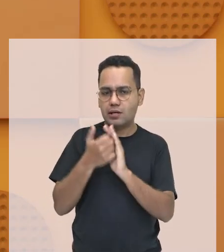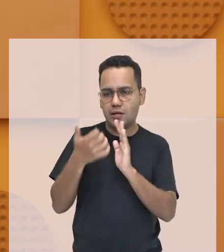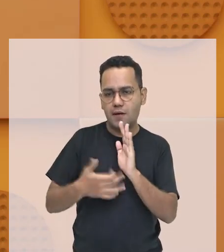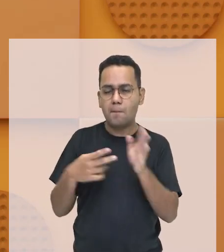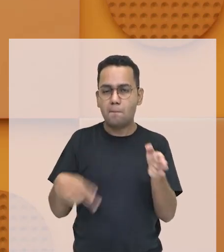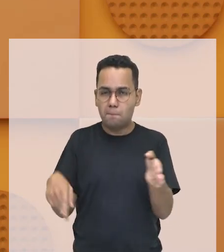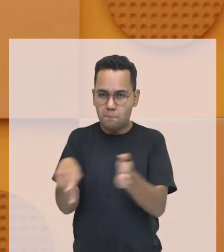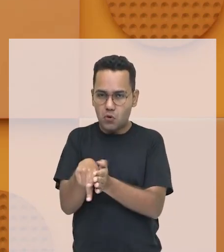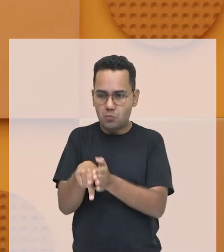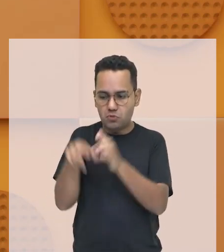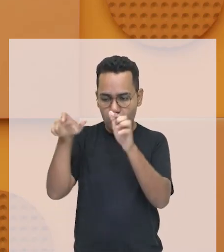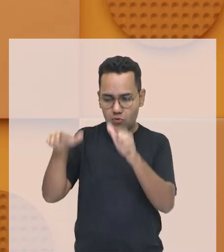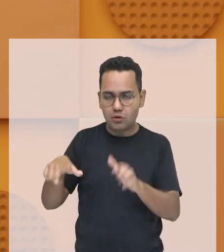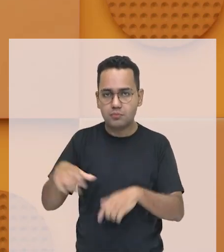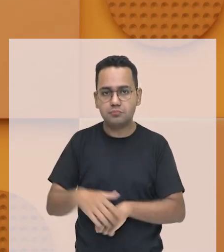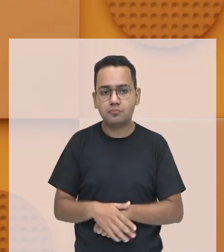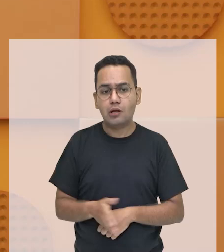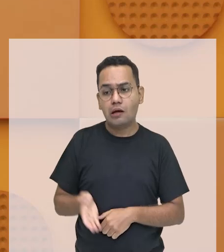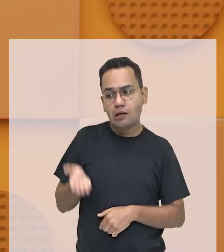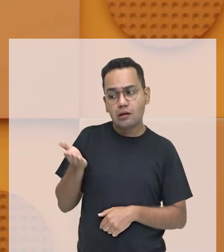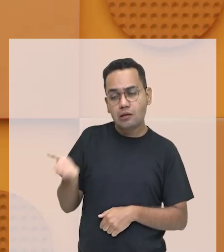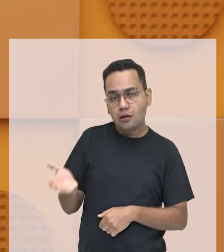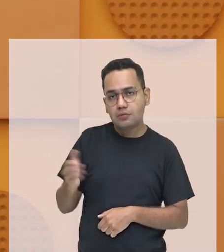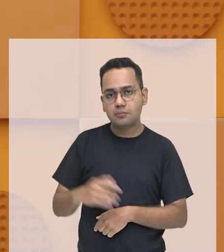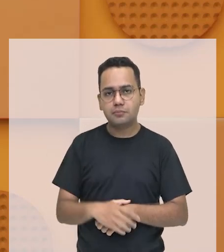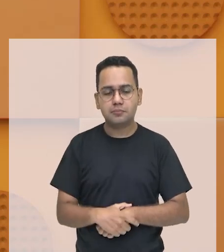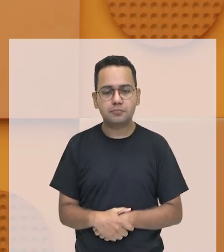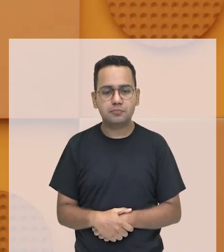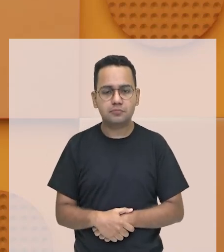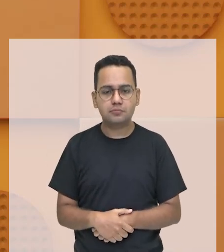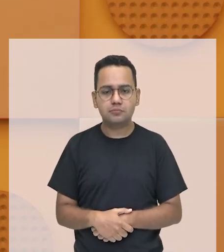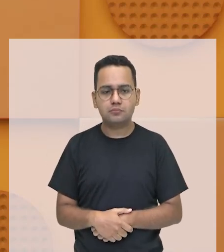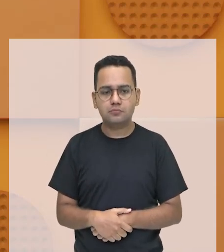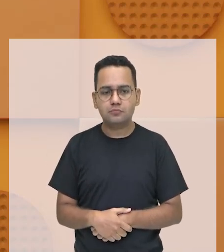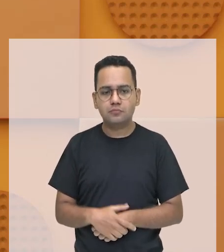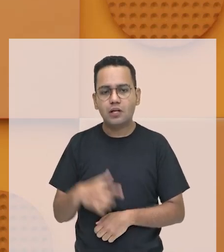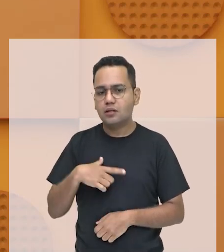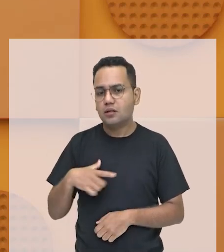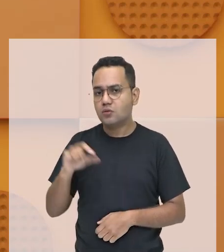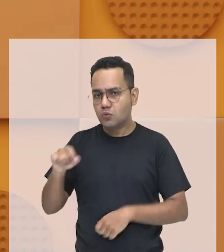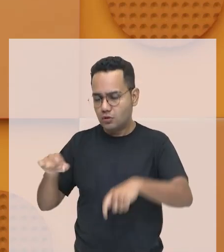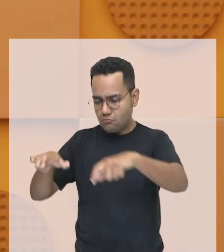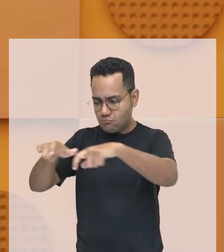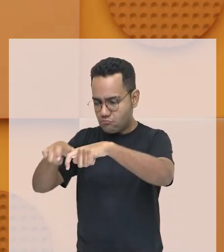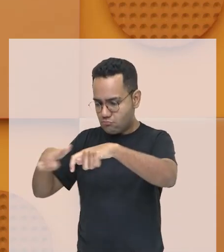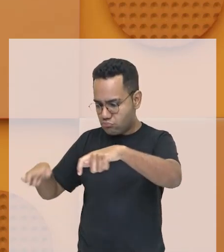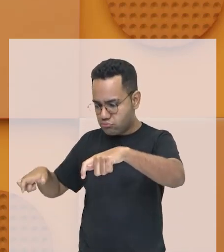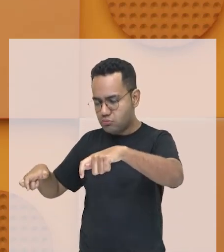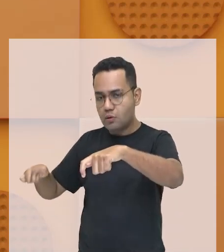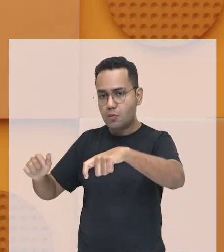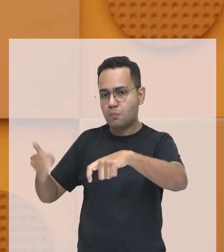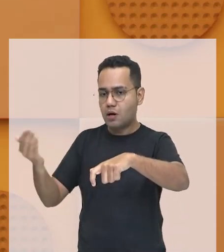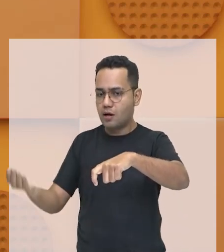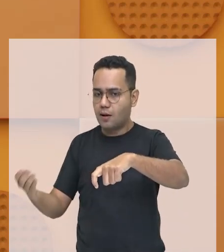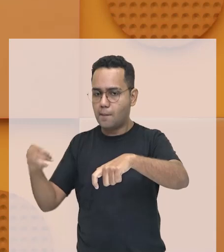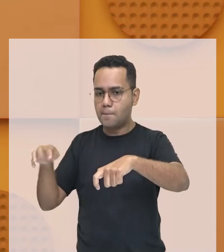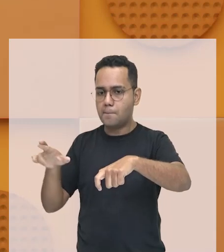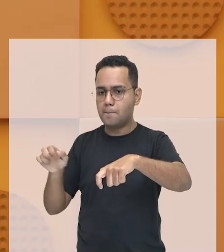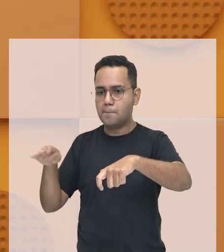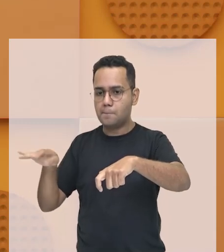aí. Então, o Estreito de Bósforo é aquele canal, né, que liga o Mar de